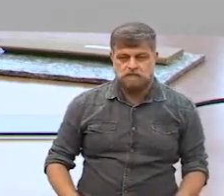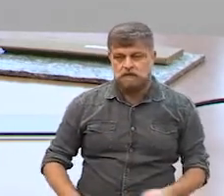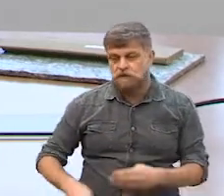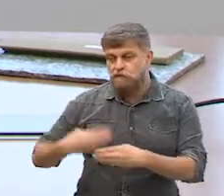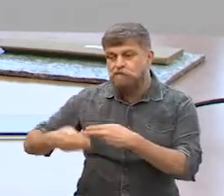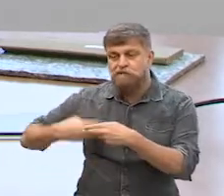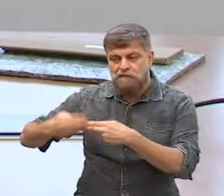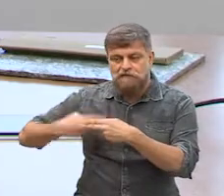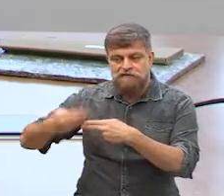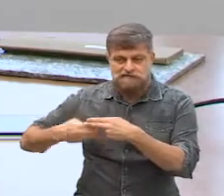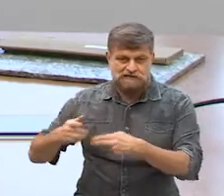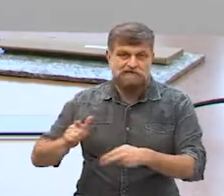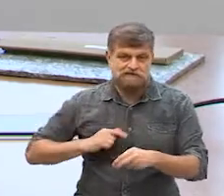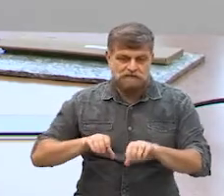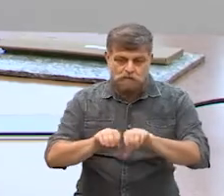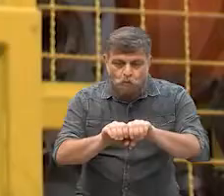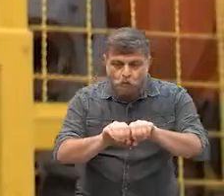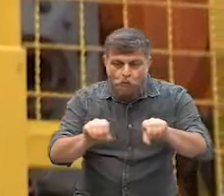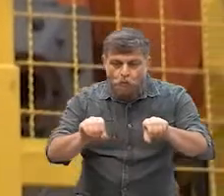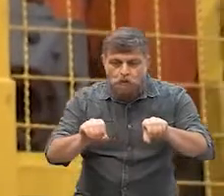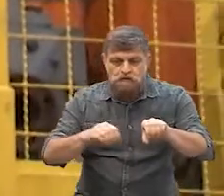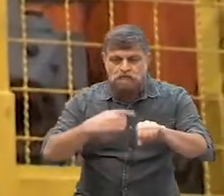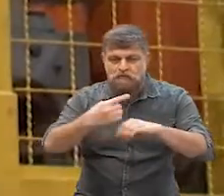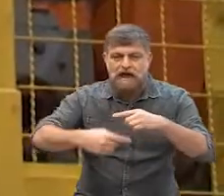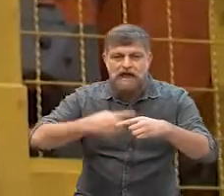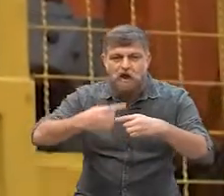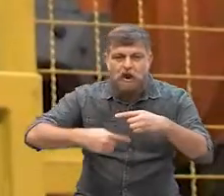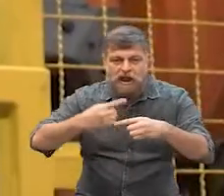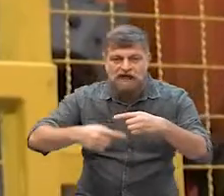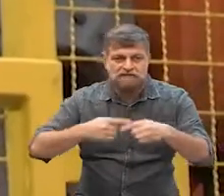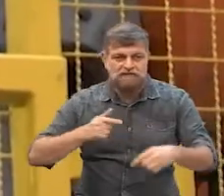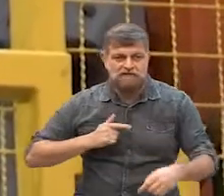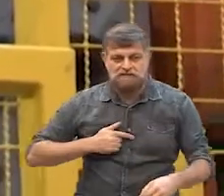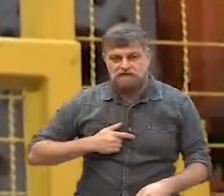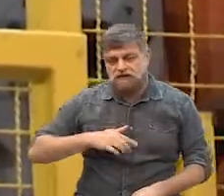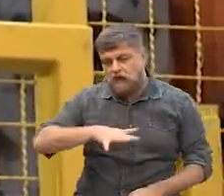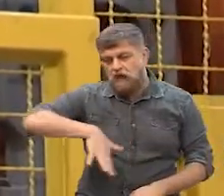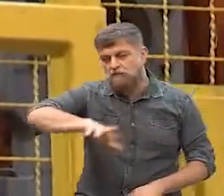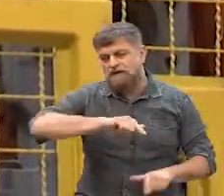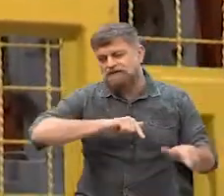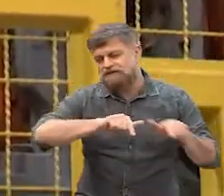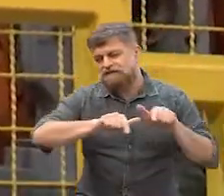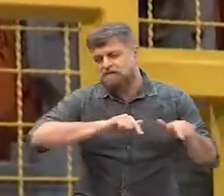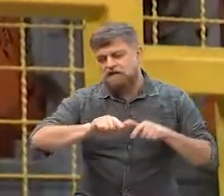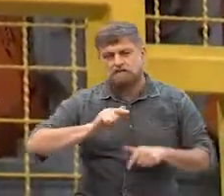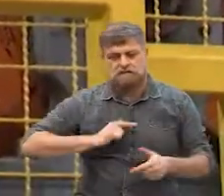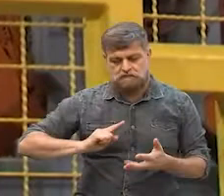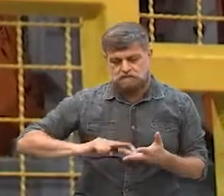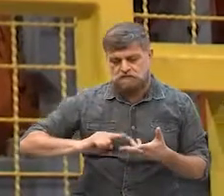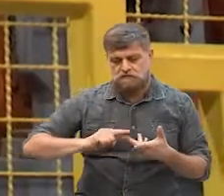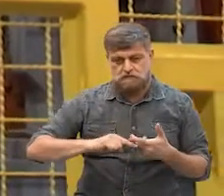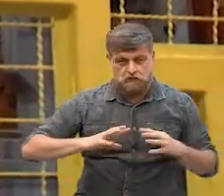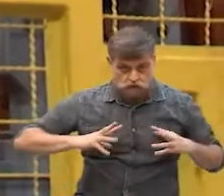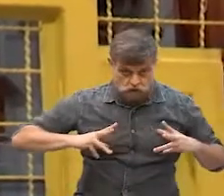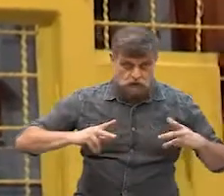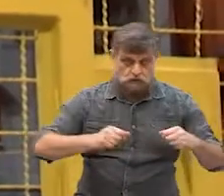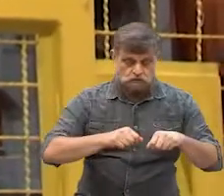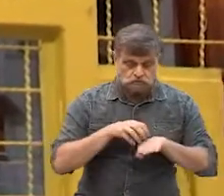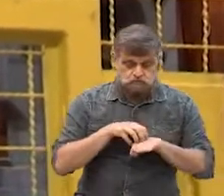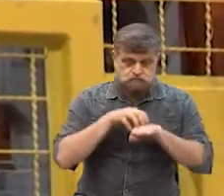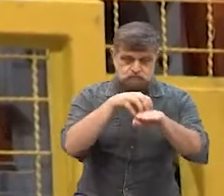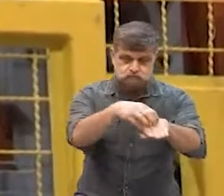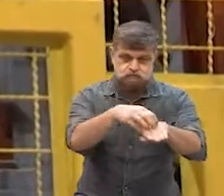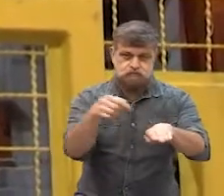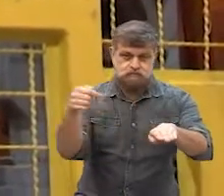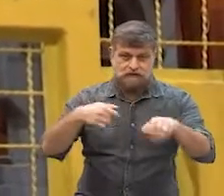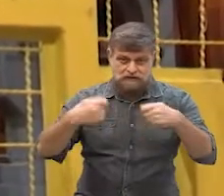higiênico, ele é enrolado em tubo. Então, é um mercado bem vasto, que eu falei, tudo precisa de embalagem para ser transportado ou